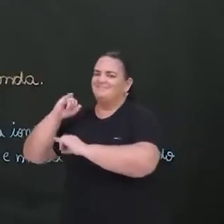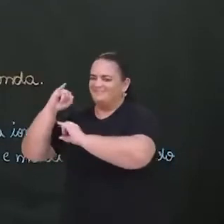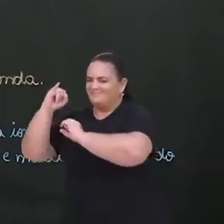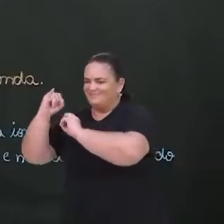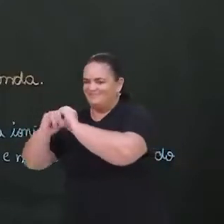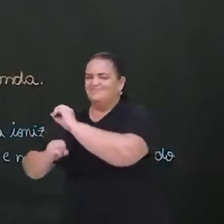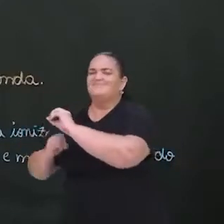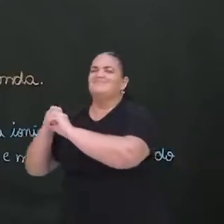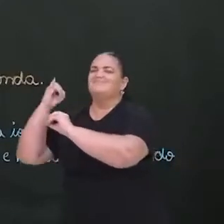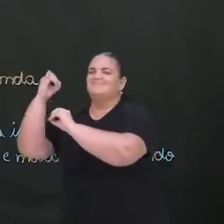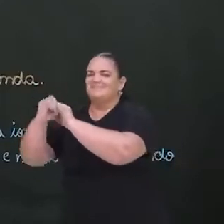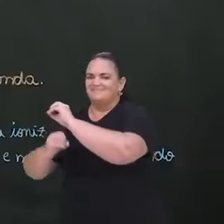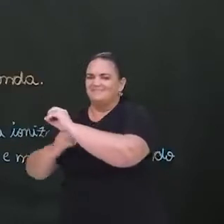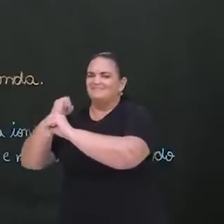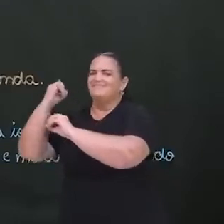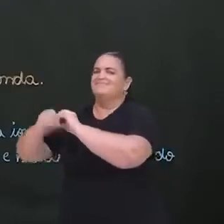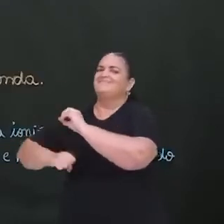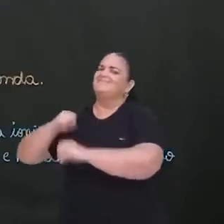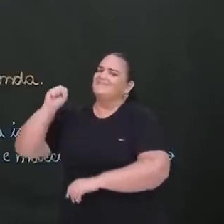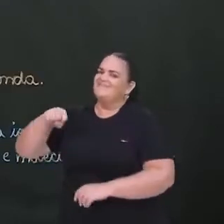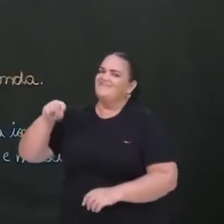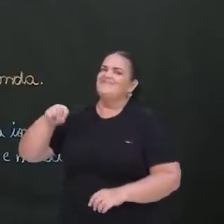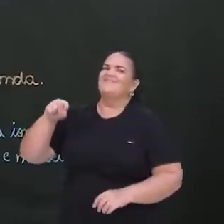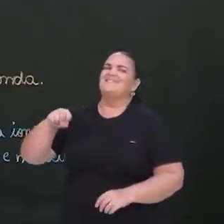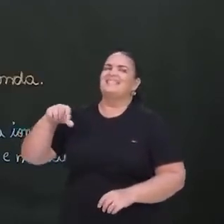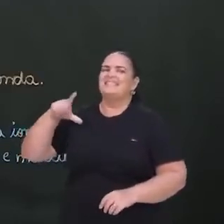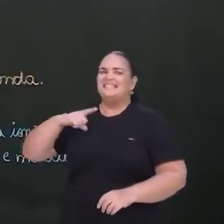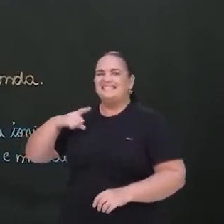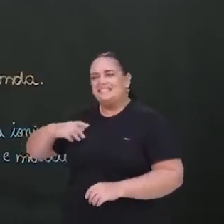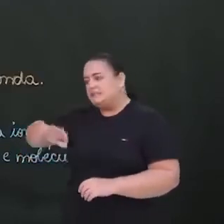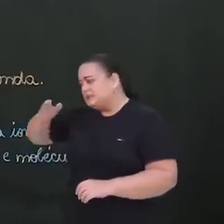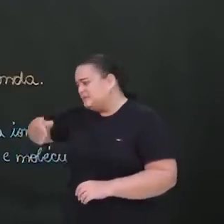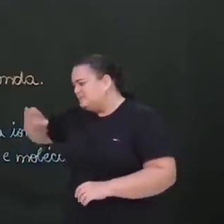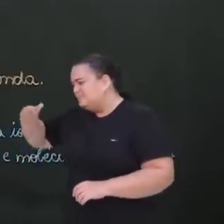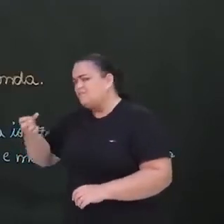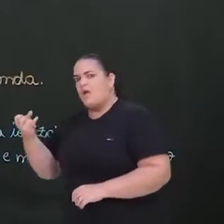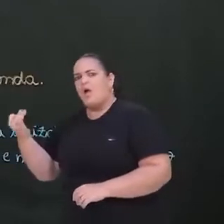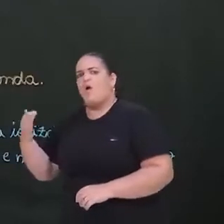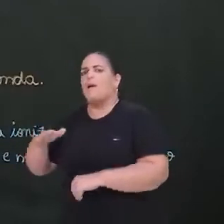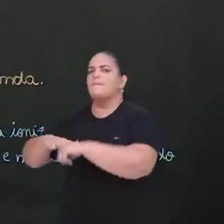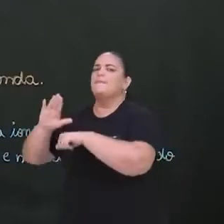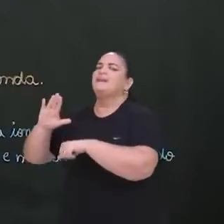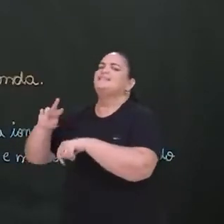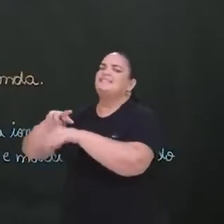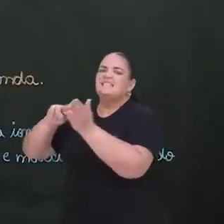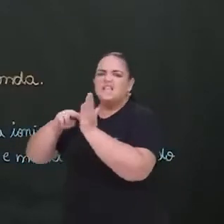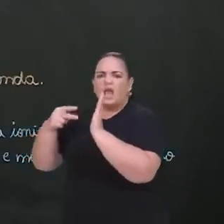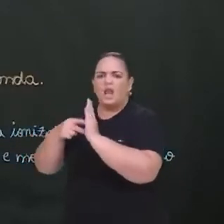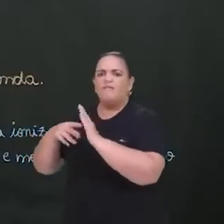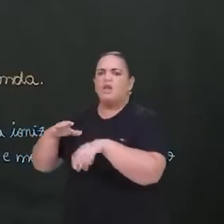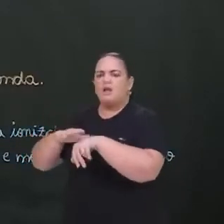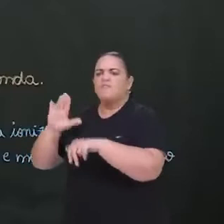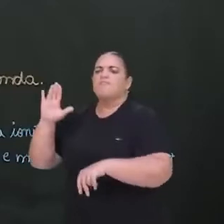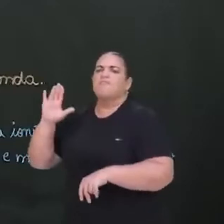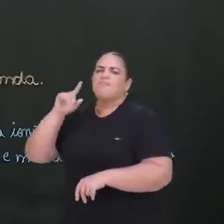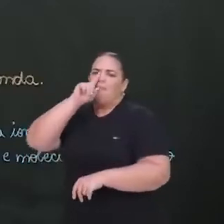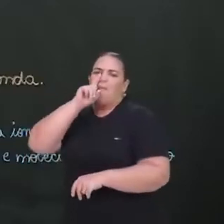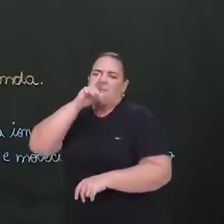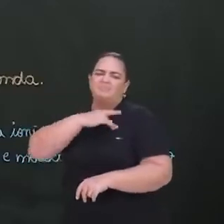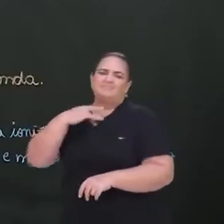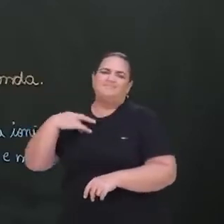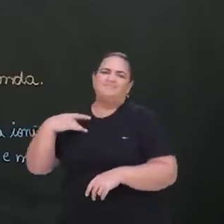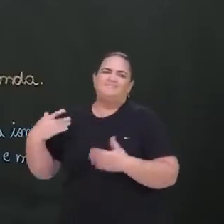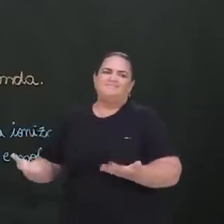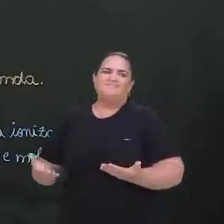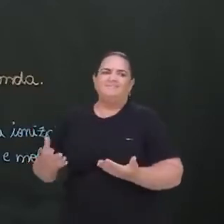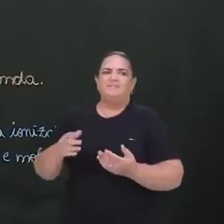ionizantes. Essa frequência ela é tão intensa e quanto maior a frequência, maior o dano. Então, comparativamente,